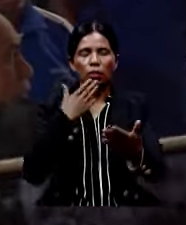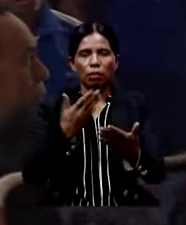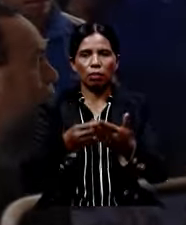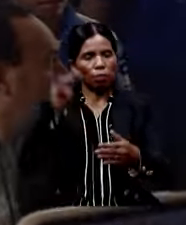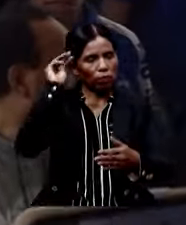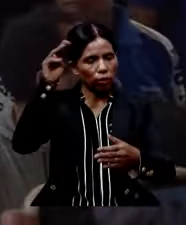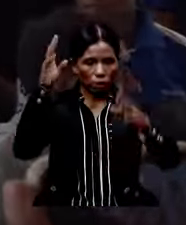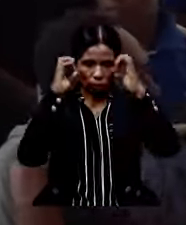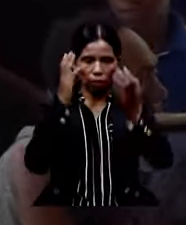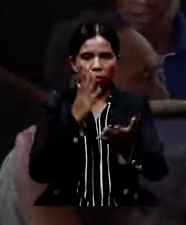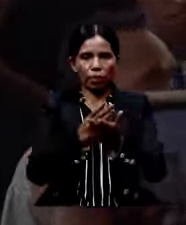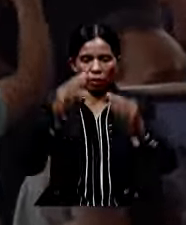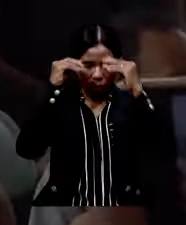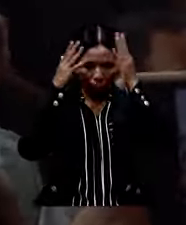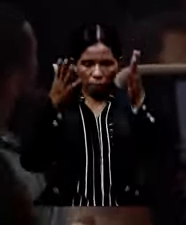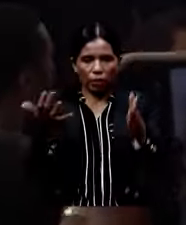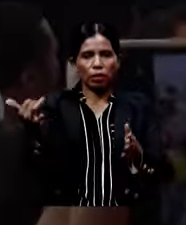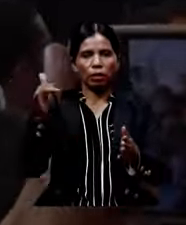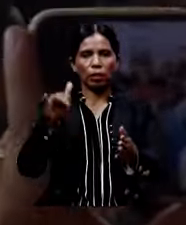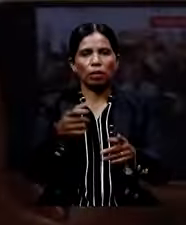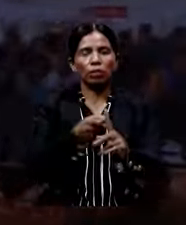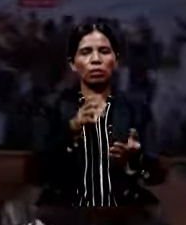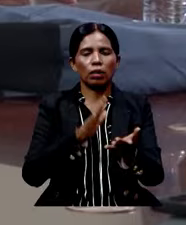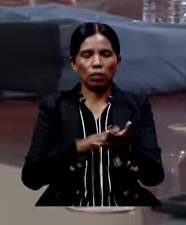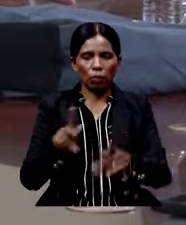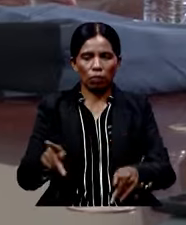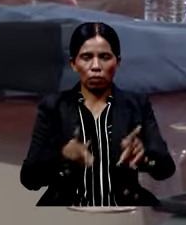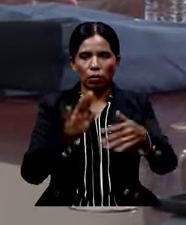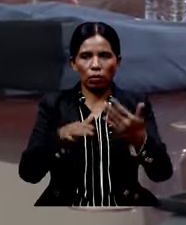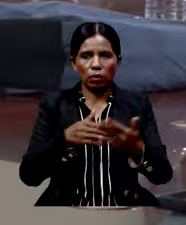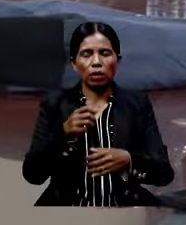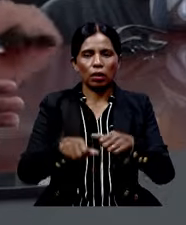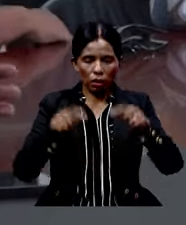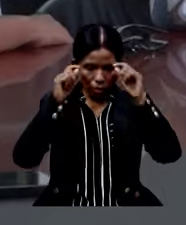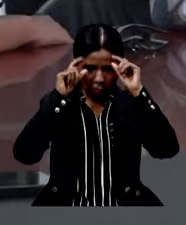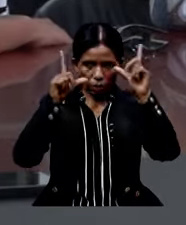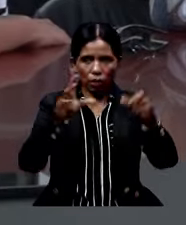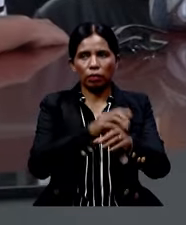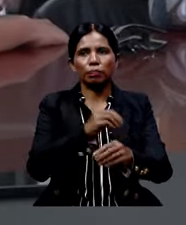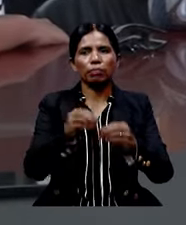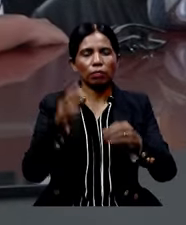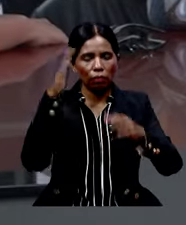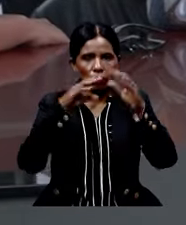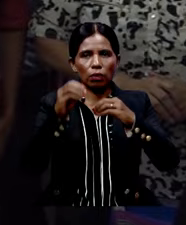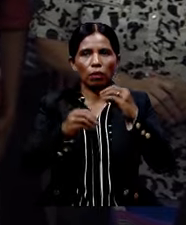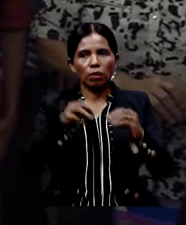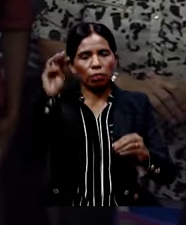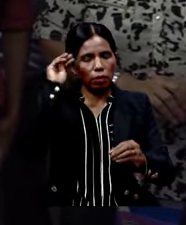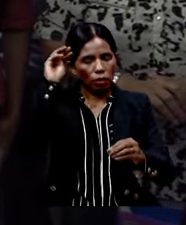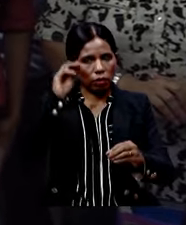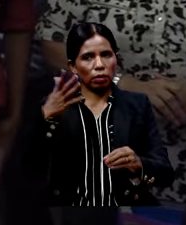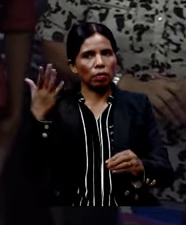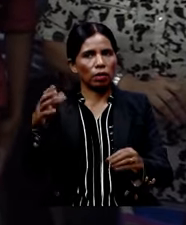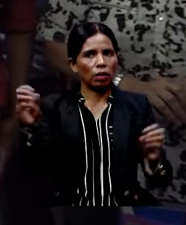Edukasaun hapara mos profesores parsiais husi eskola publiku sira iha teritori nasional alen de problema kona ba ministeriu refere